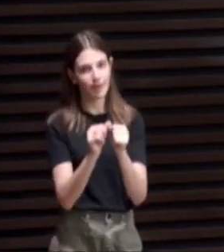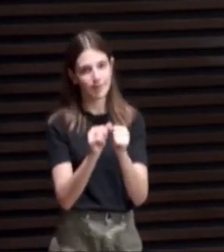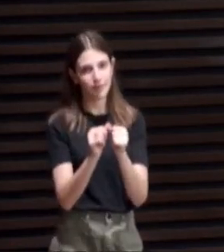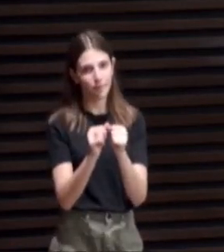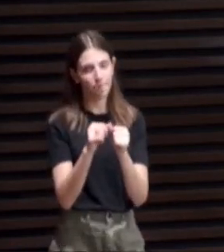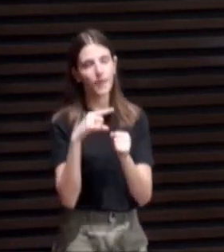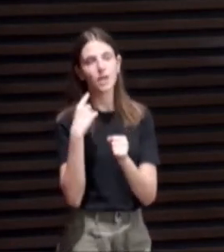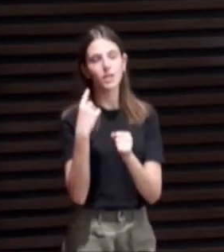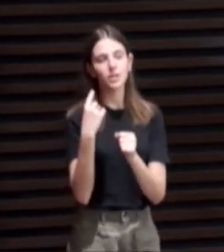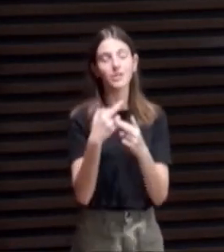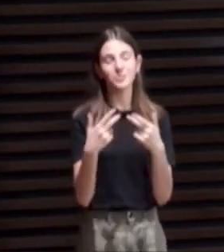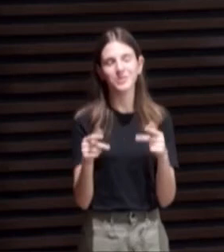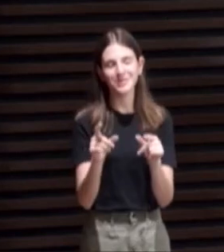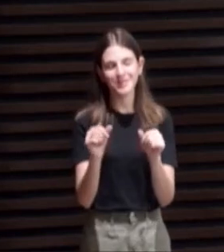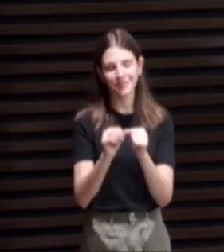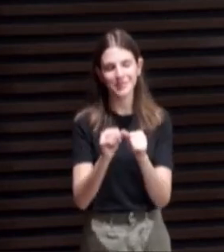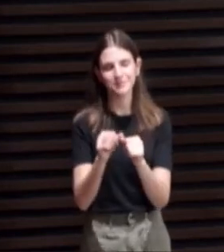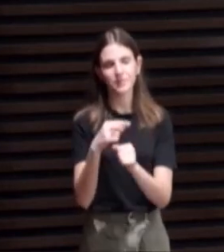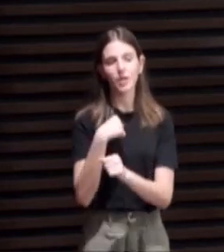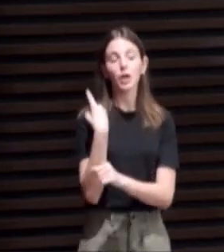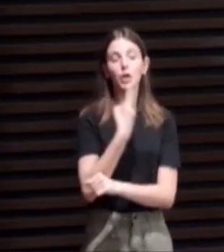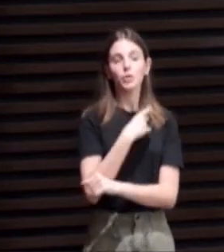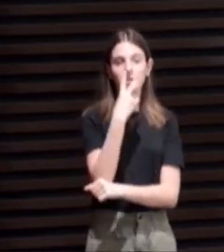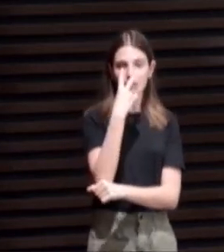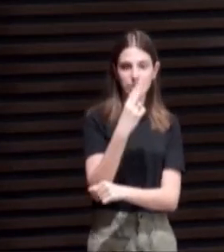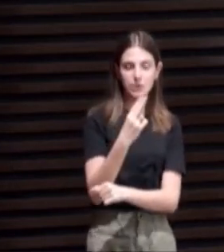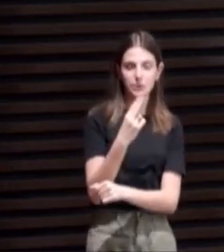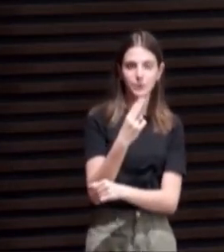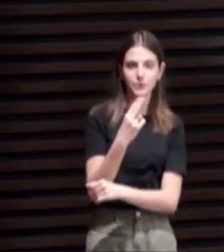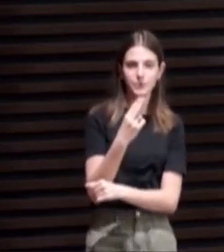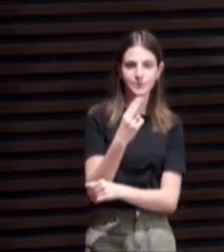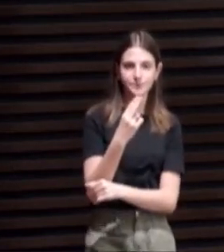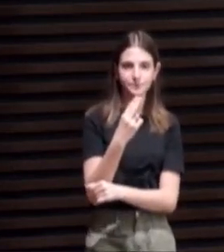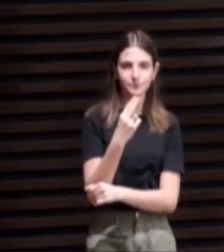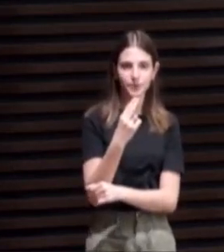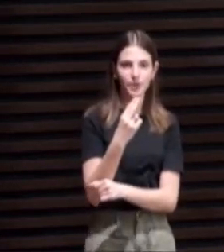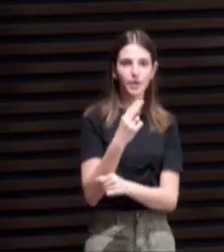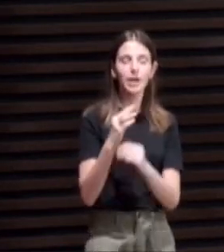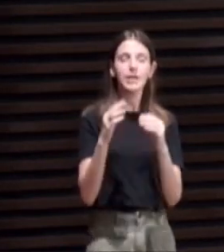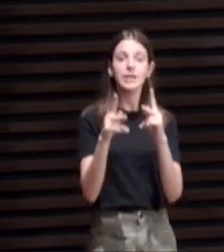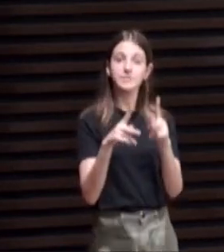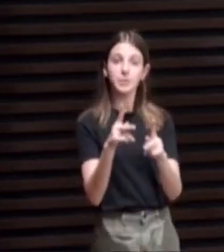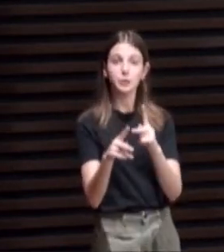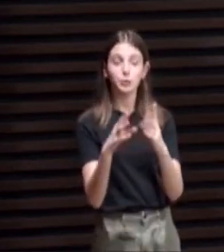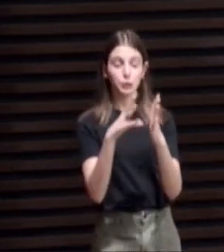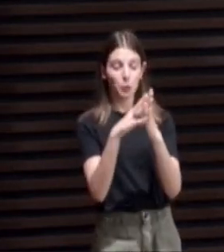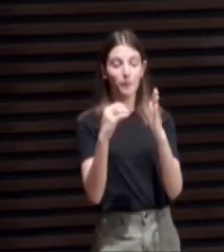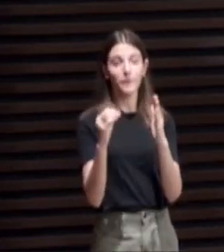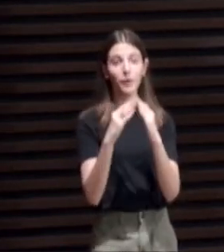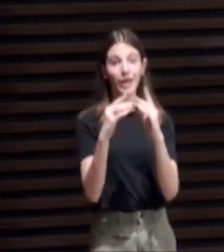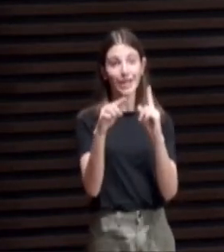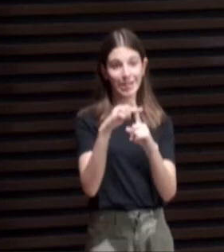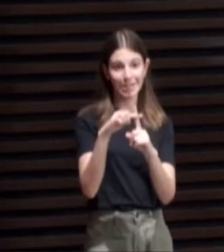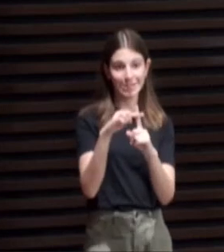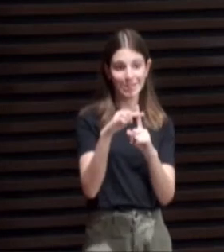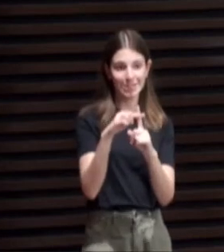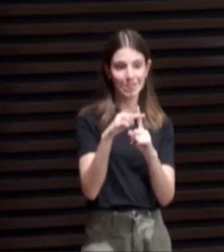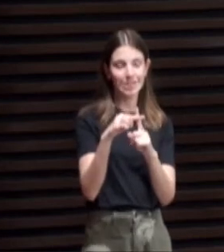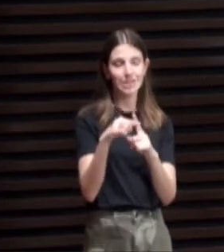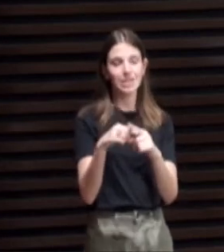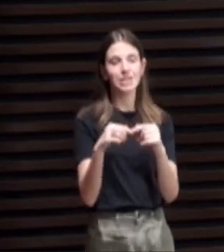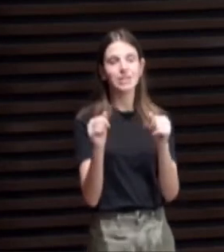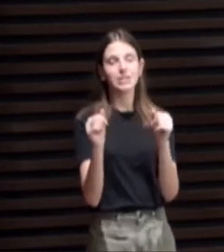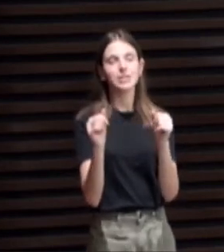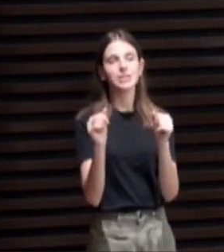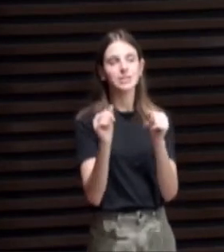acha que as pessoas imitam modelos na igreja nas ações. Isso aí é o efeito, gente. Isso